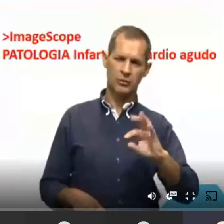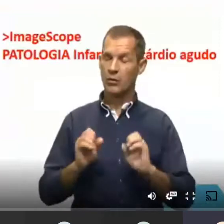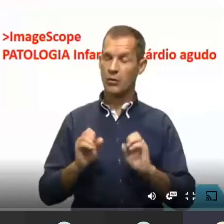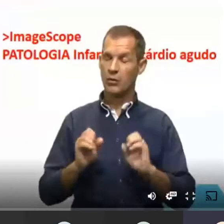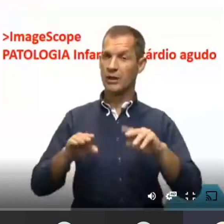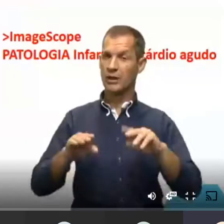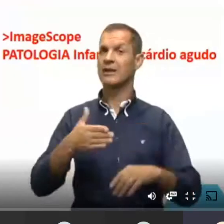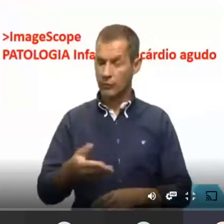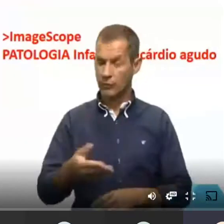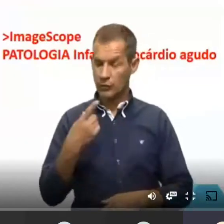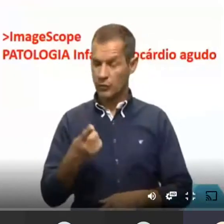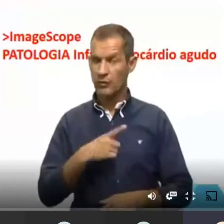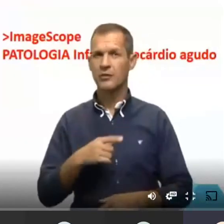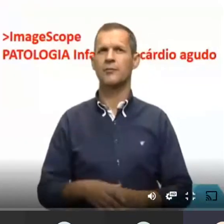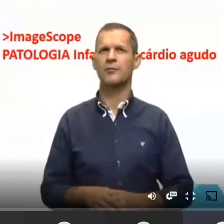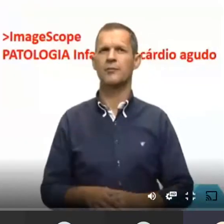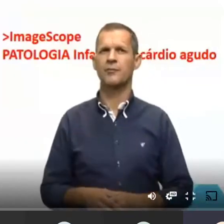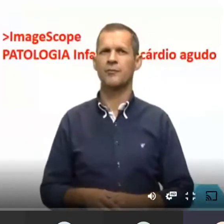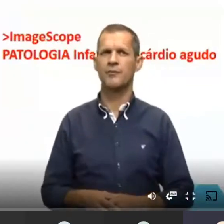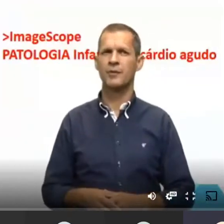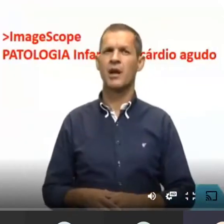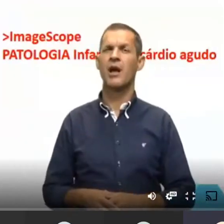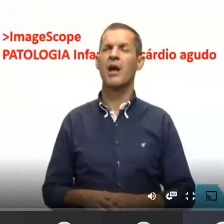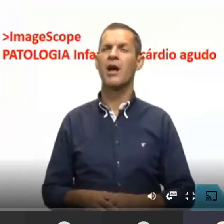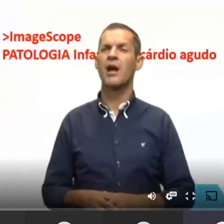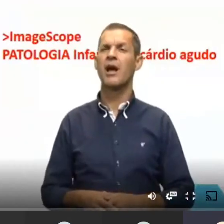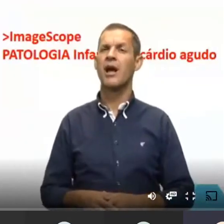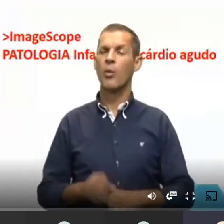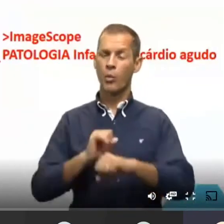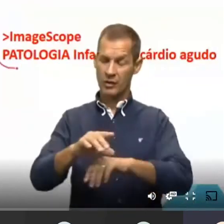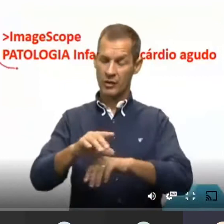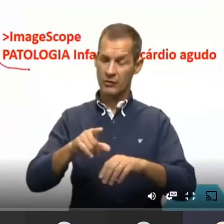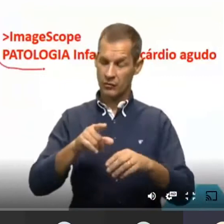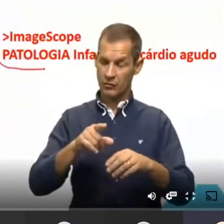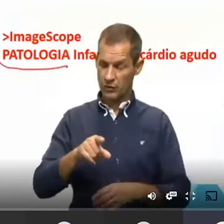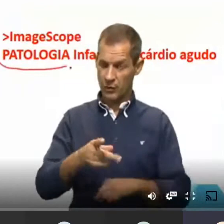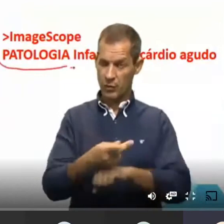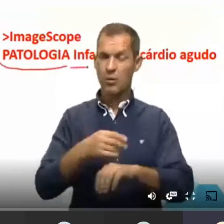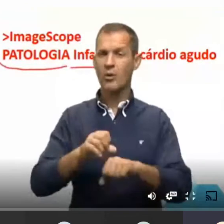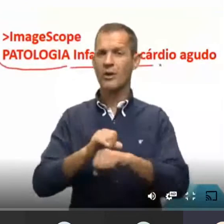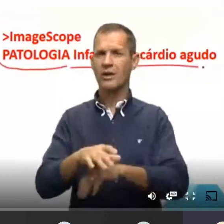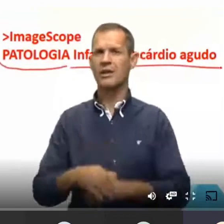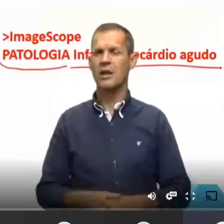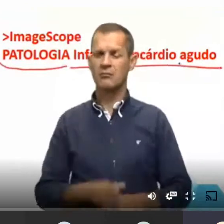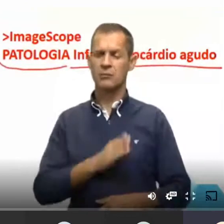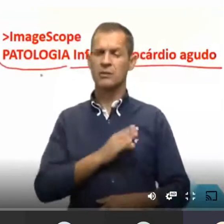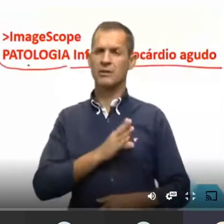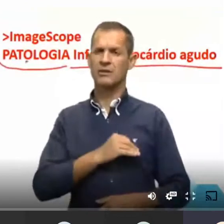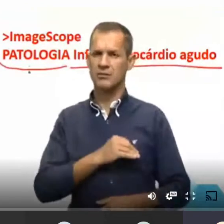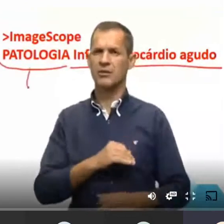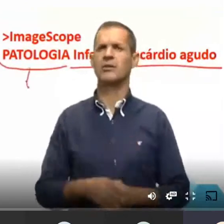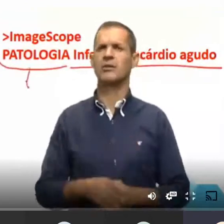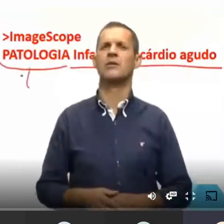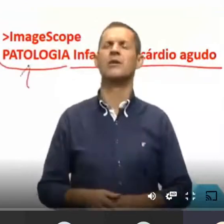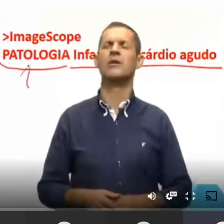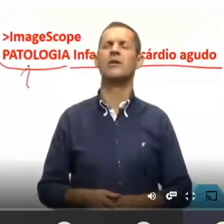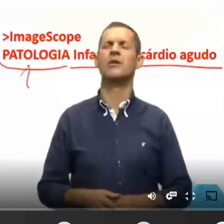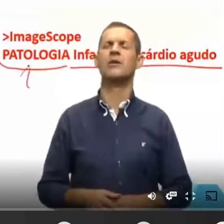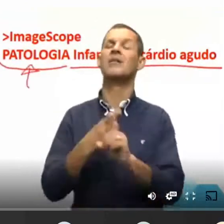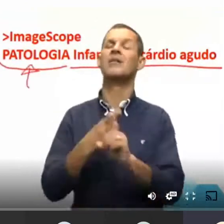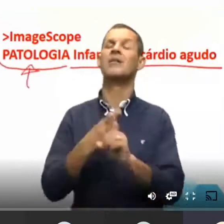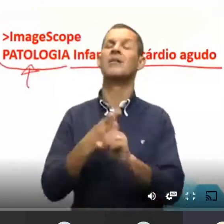Então, vamos para o carregamento da nossa lâmina. Vocês vão procurar a lâmina de infarto do miocárdio agudo,